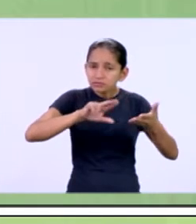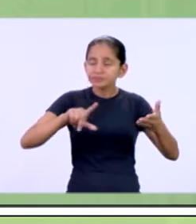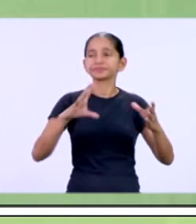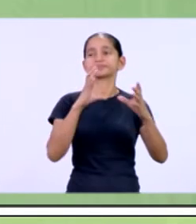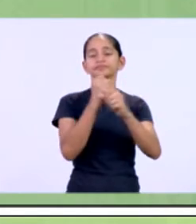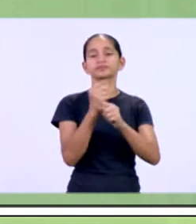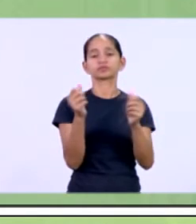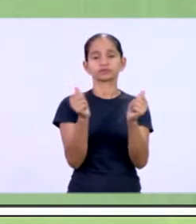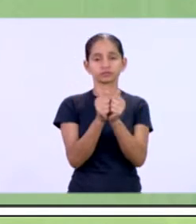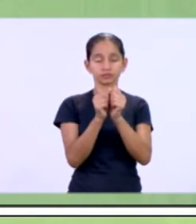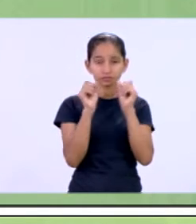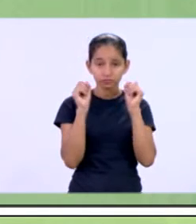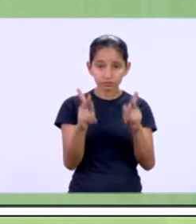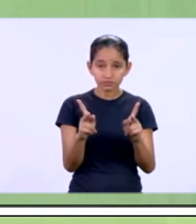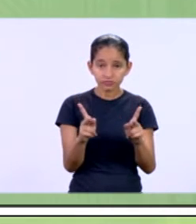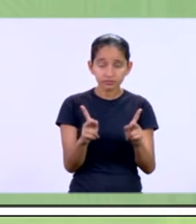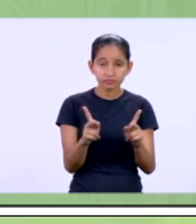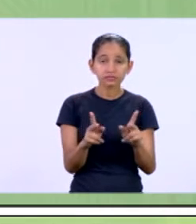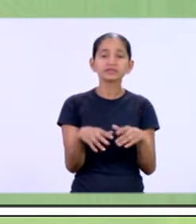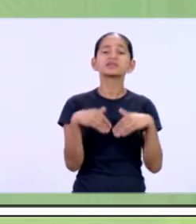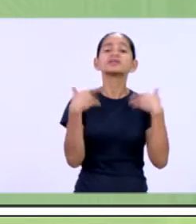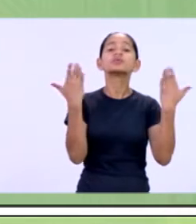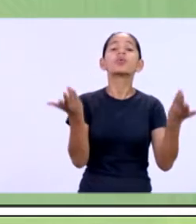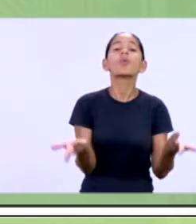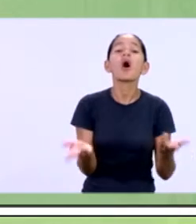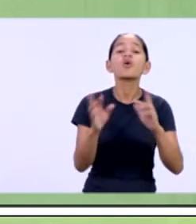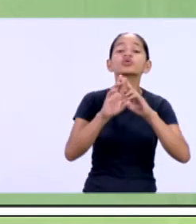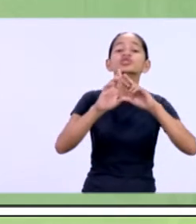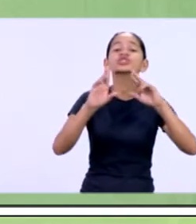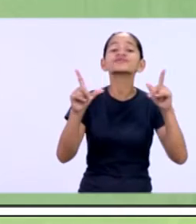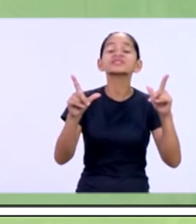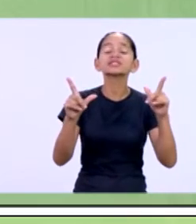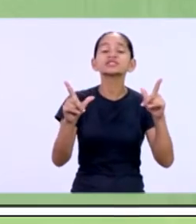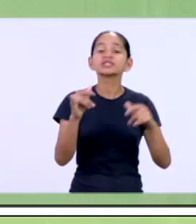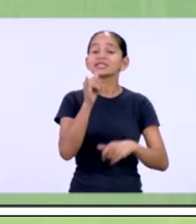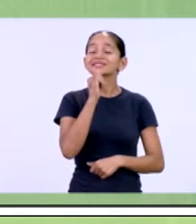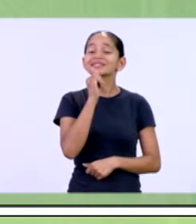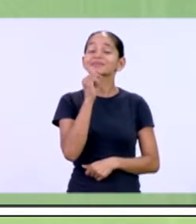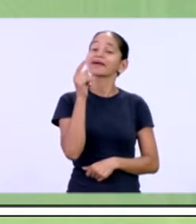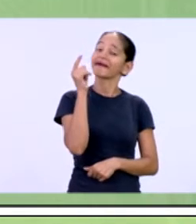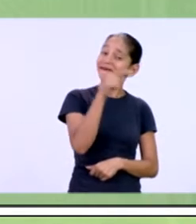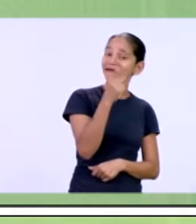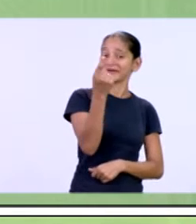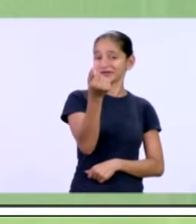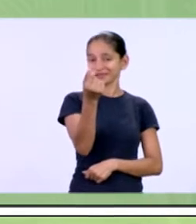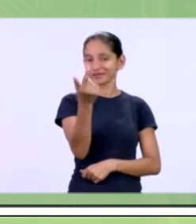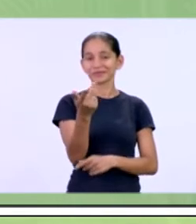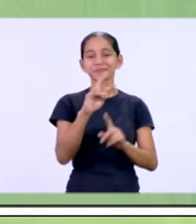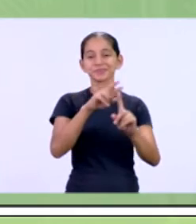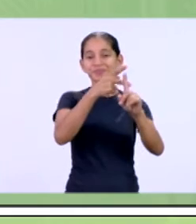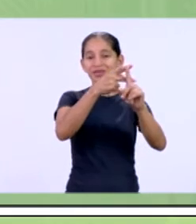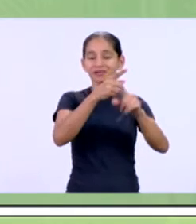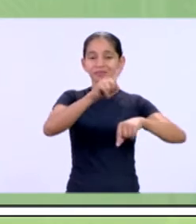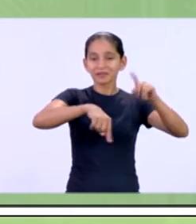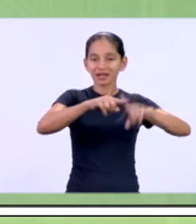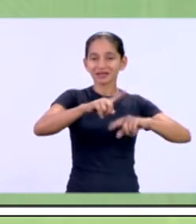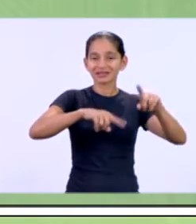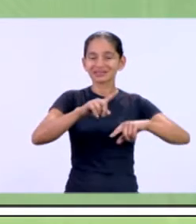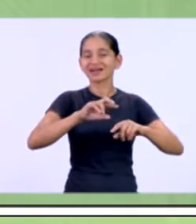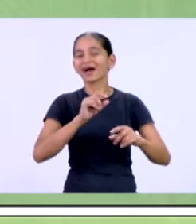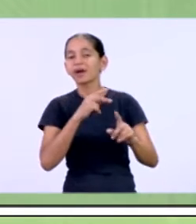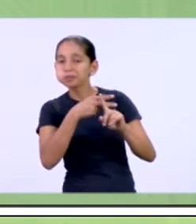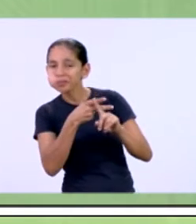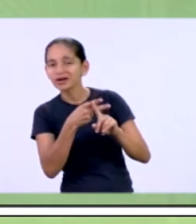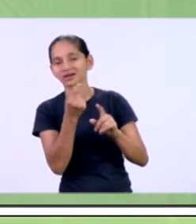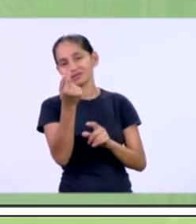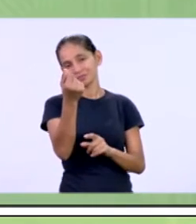Beleza? E o diferencial de alíquota do Simples Nacional? Este valor é incluso no valor das mercadorias adquiridas.